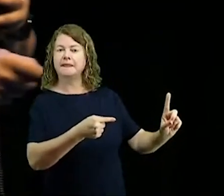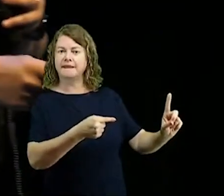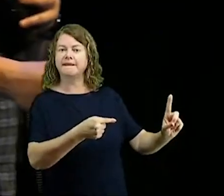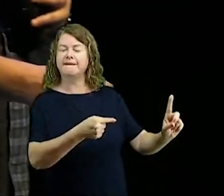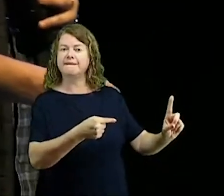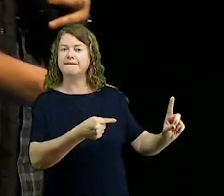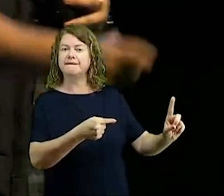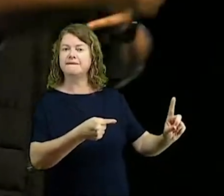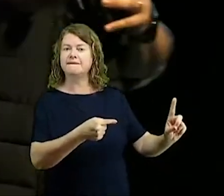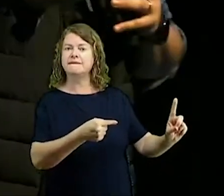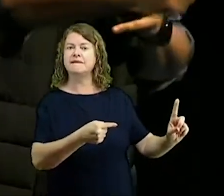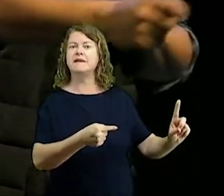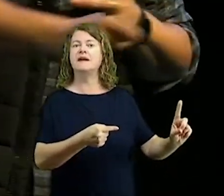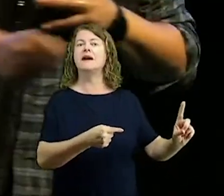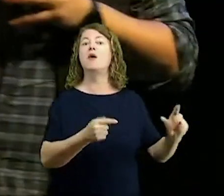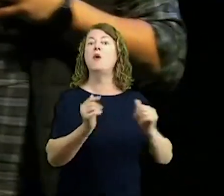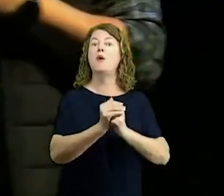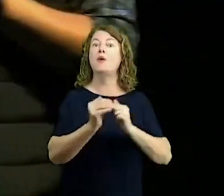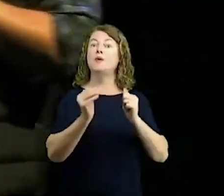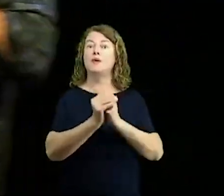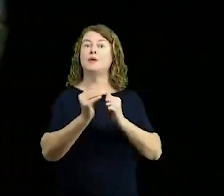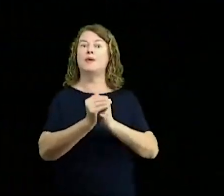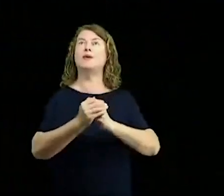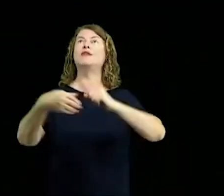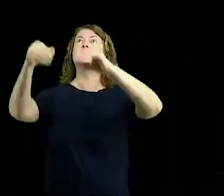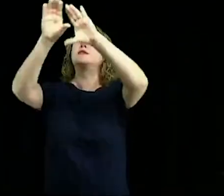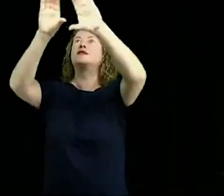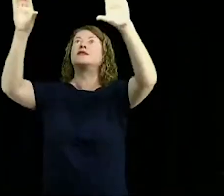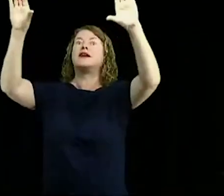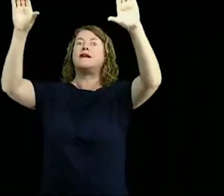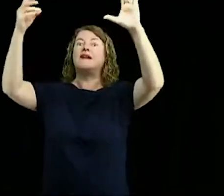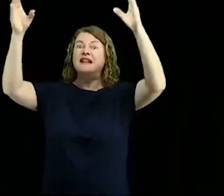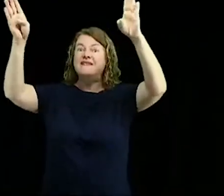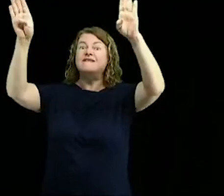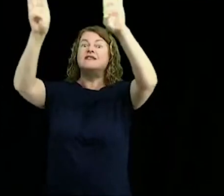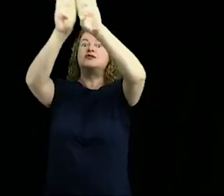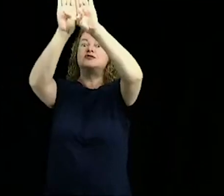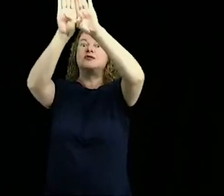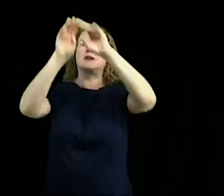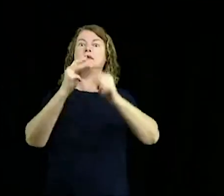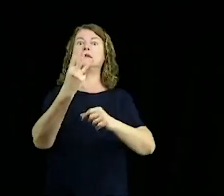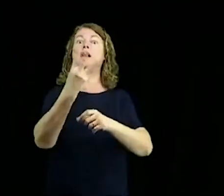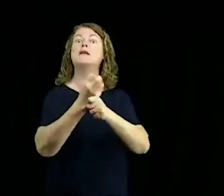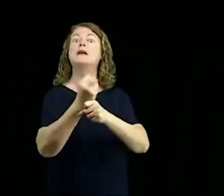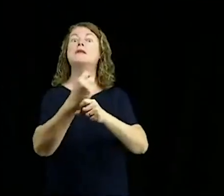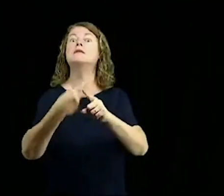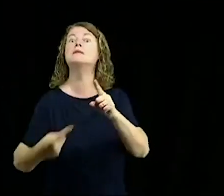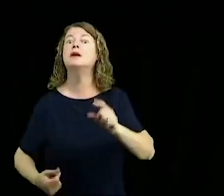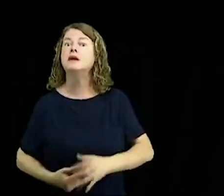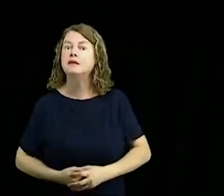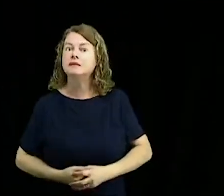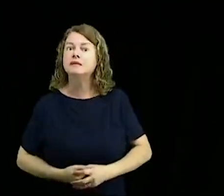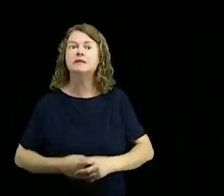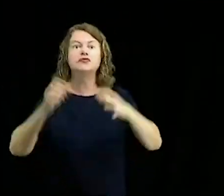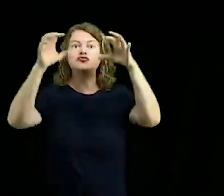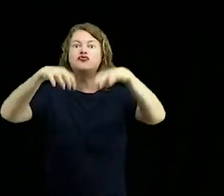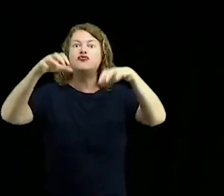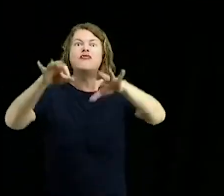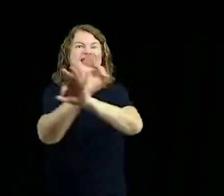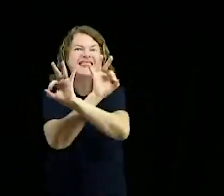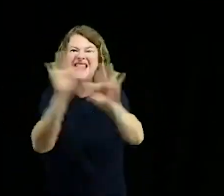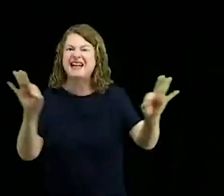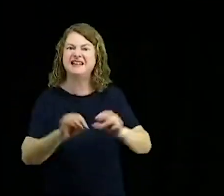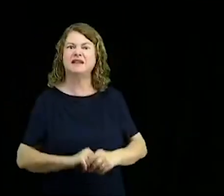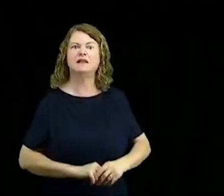nós, Elias orou e o céu se fechou por 3 anos e meio. Ele orou de novo. O céu